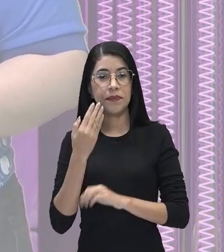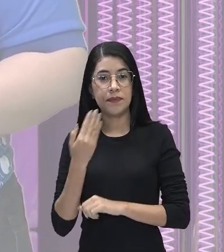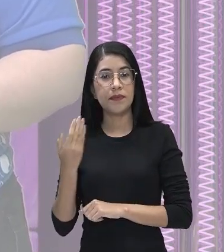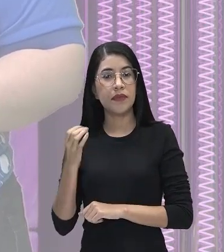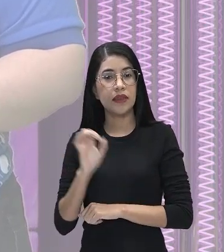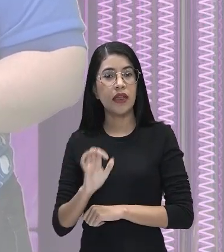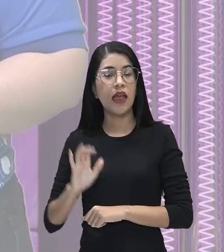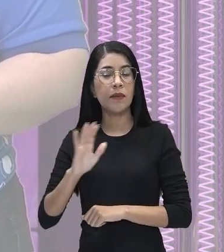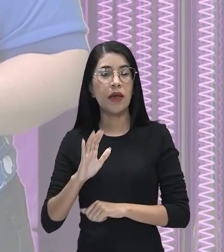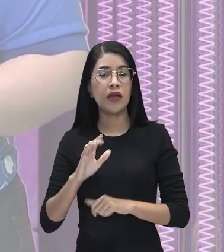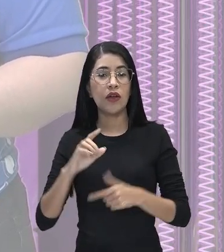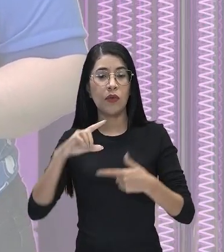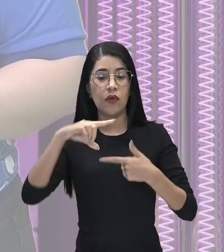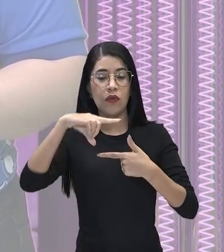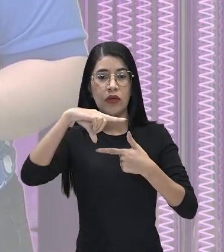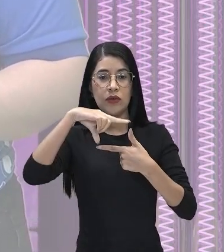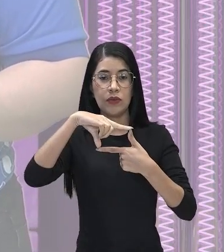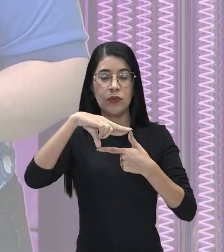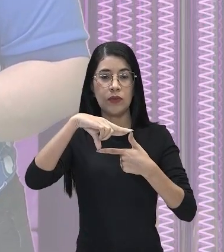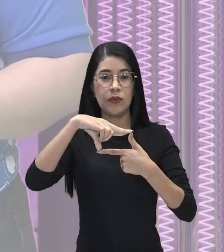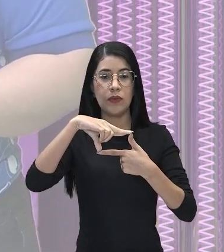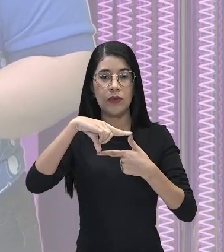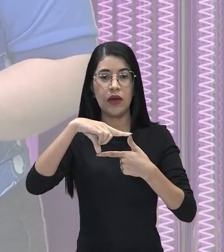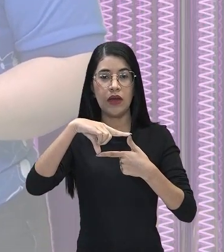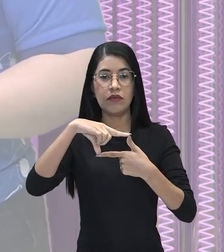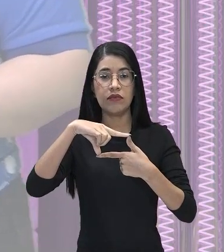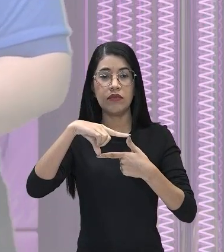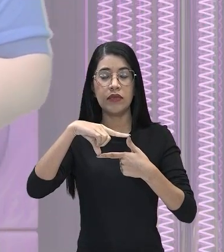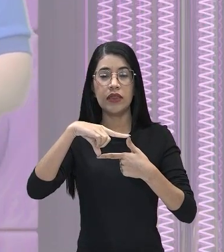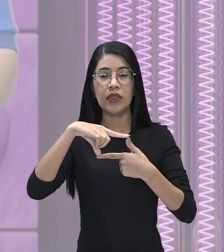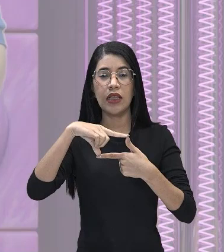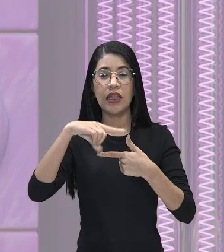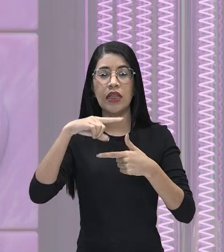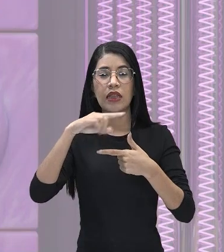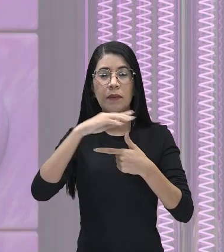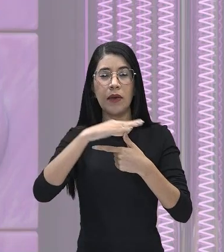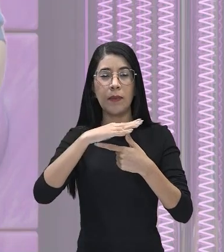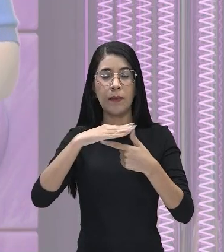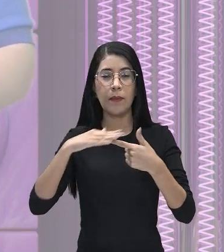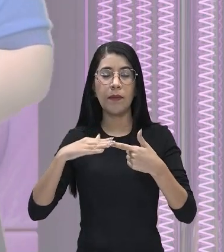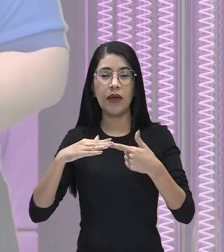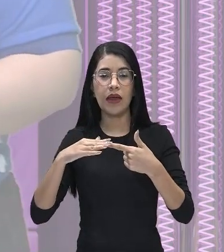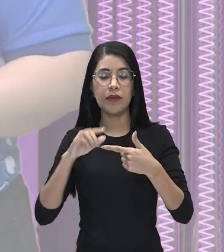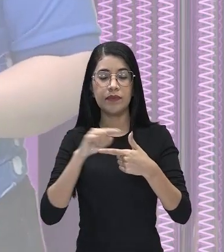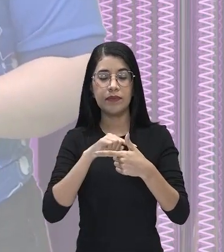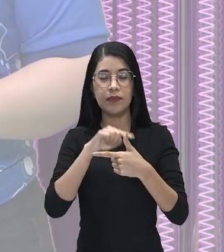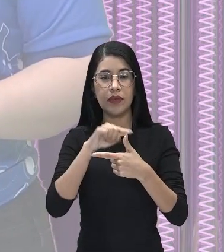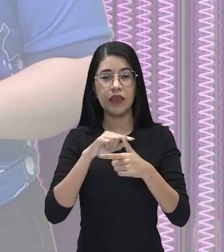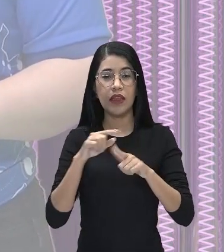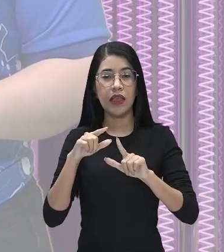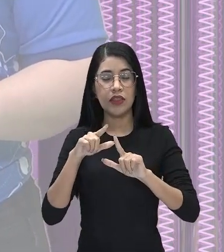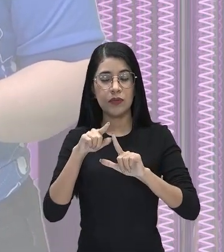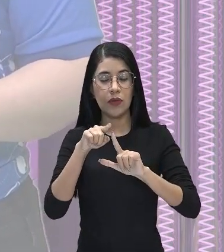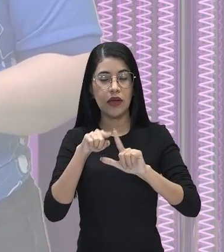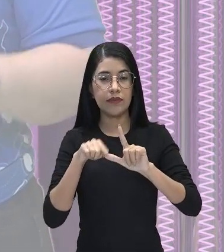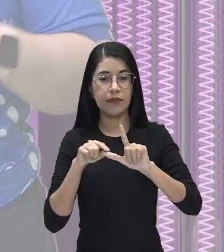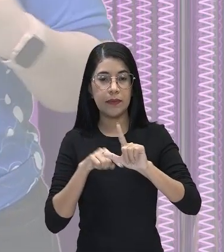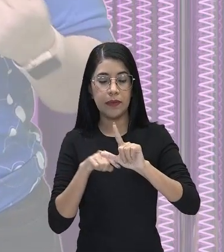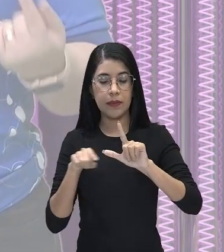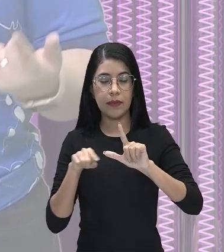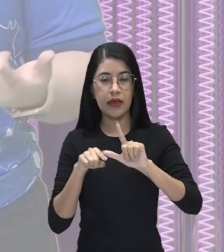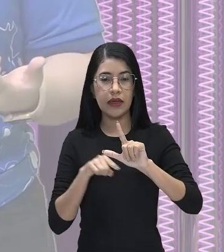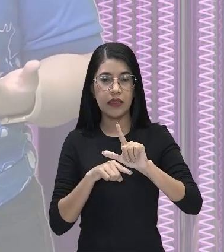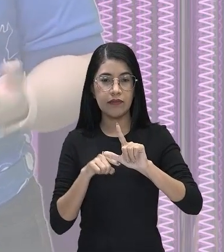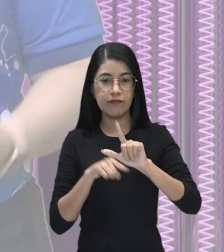um quadrado, né? Vocês estão vendo um quadrado sobre esse cateto que mede 3. Então, para ele ser